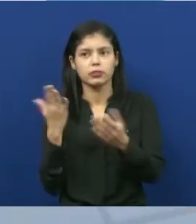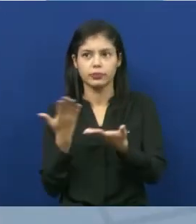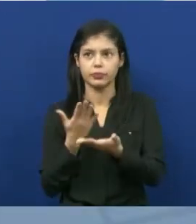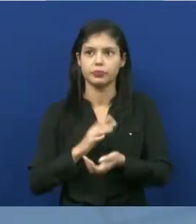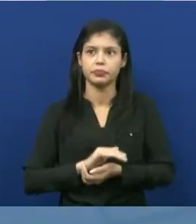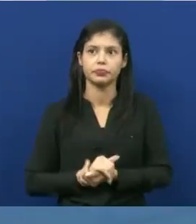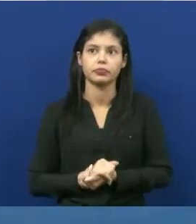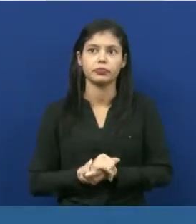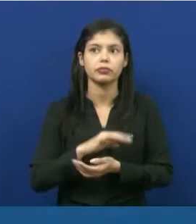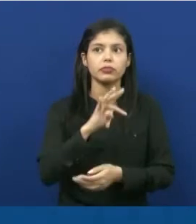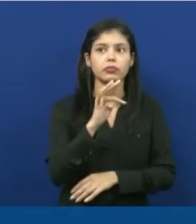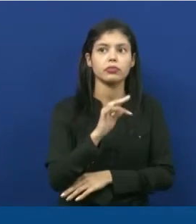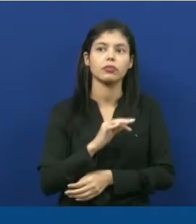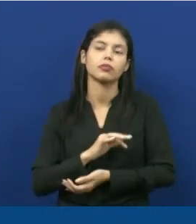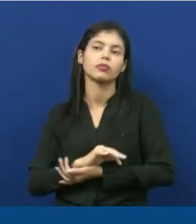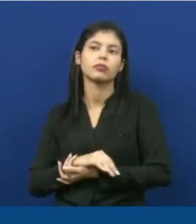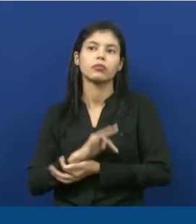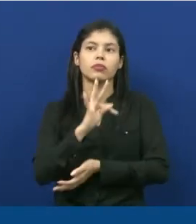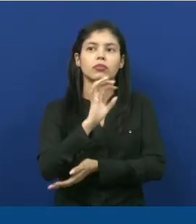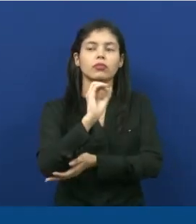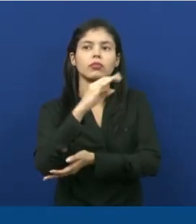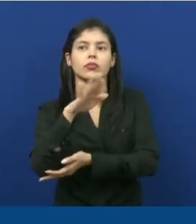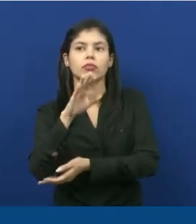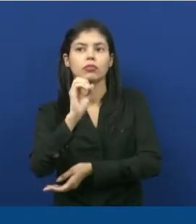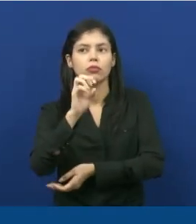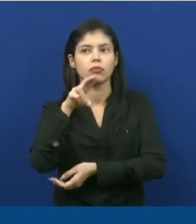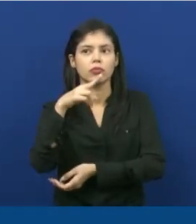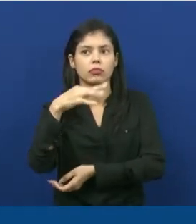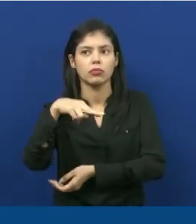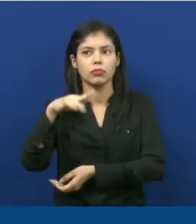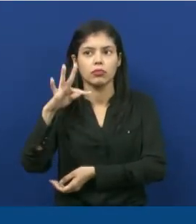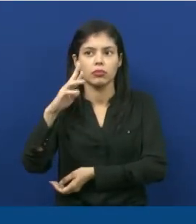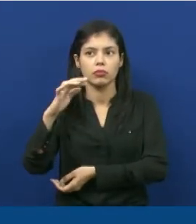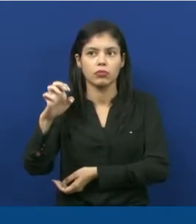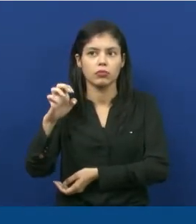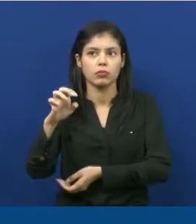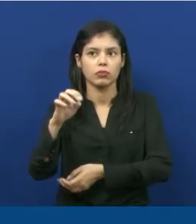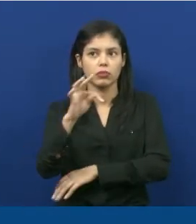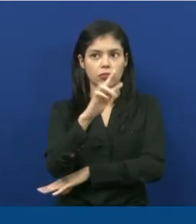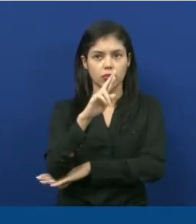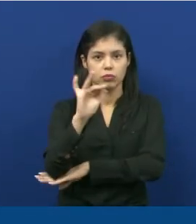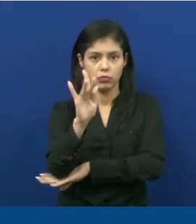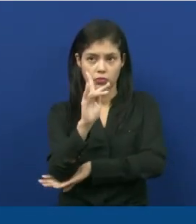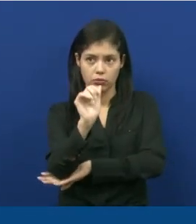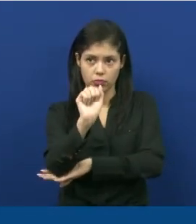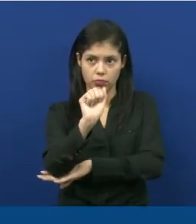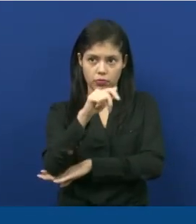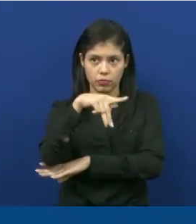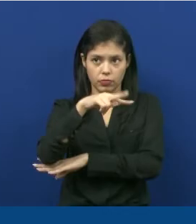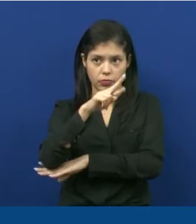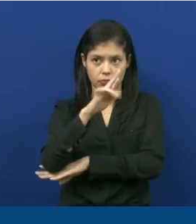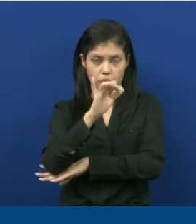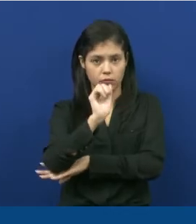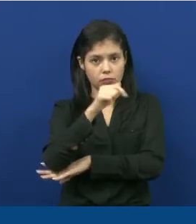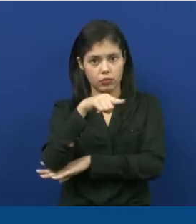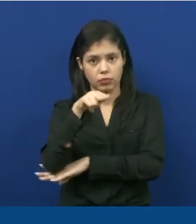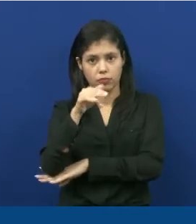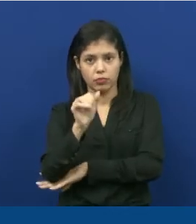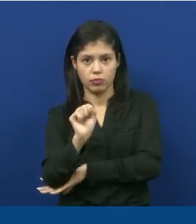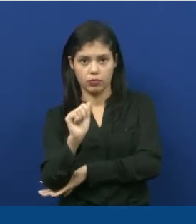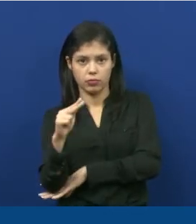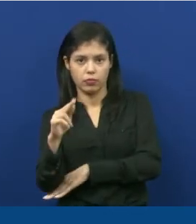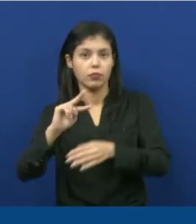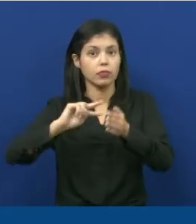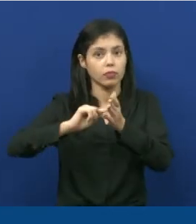favor. Veja lá. To be or not to be, that's the question. Ser ou